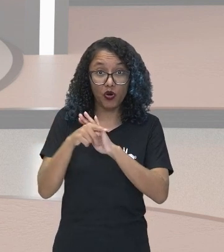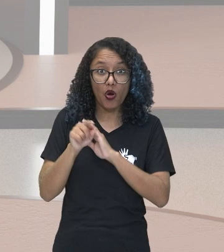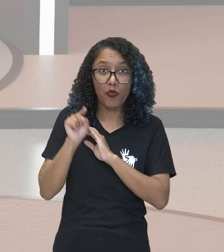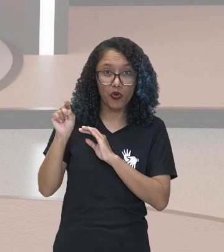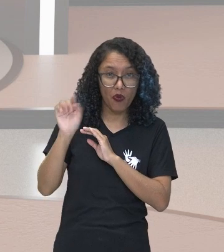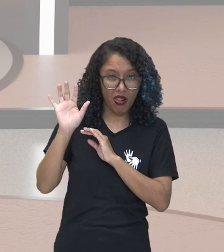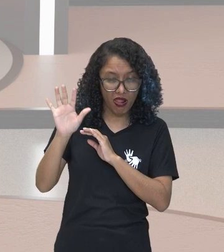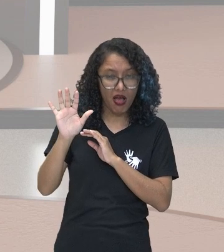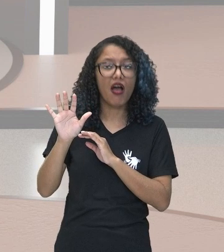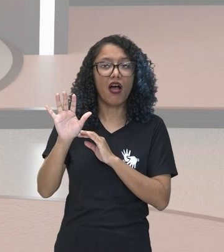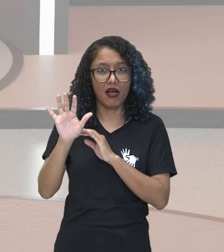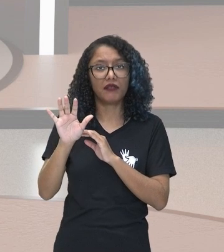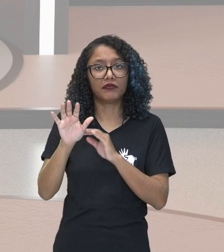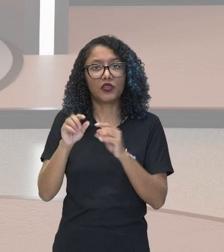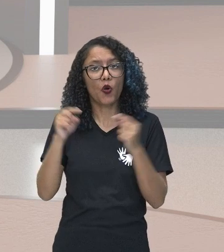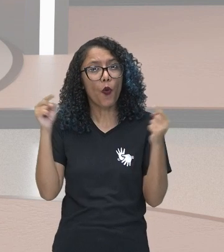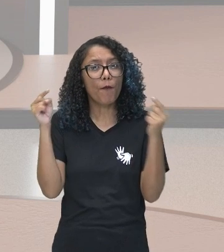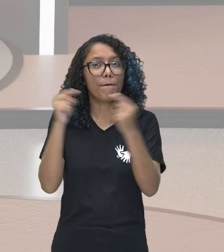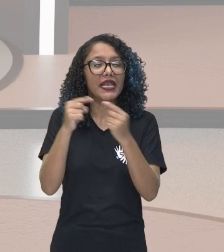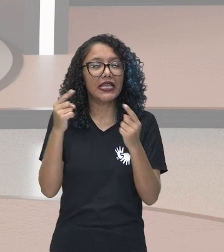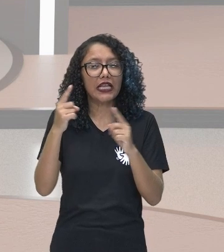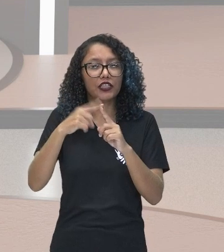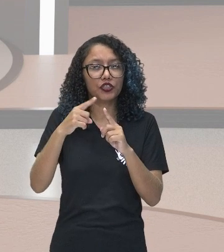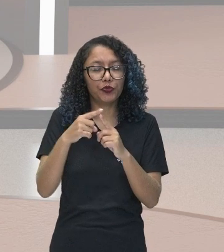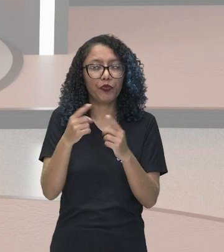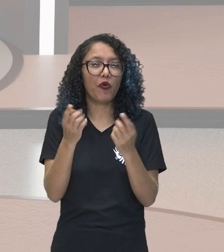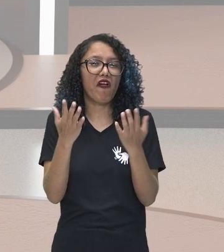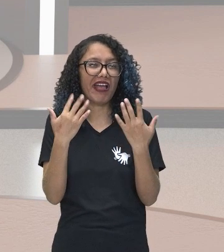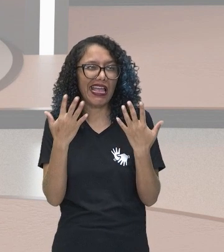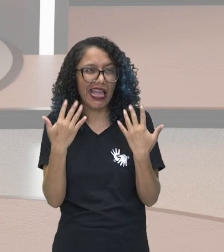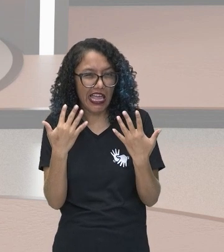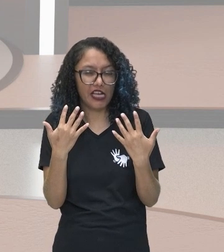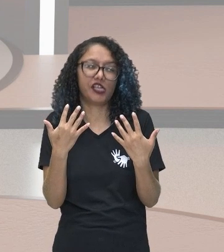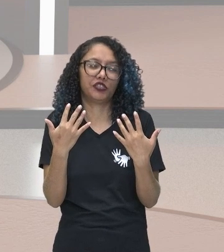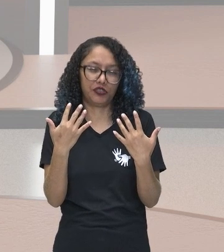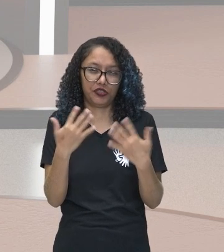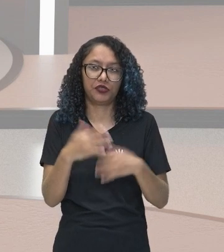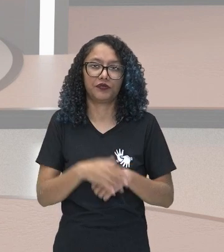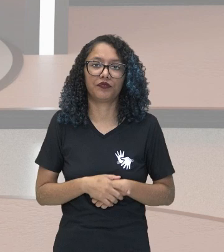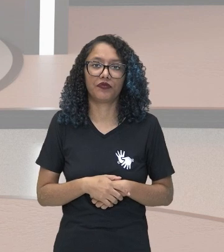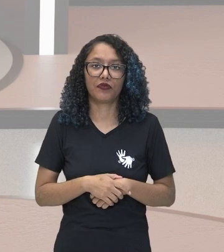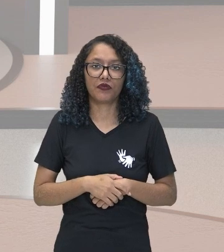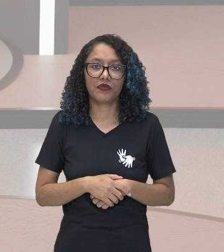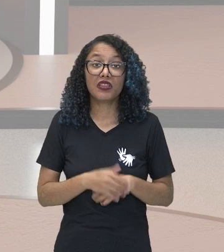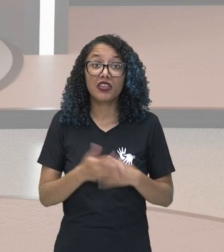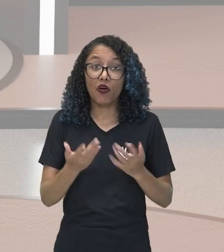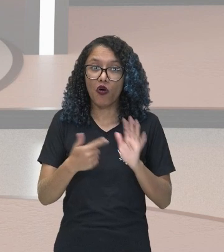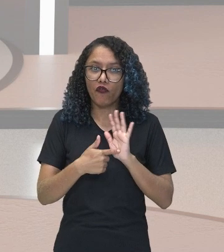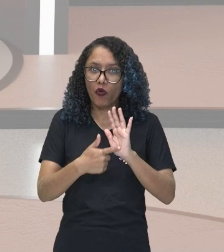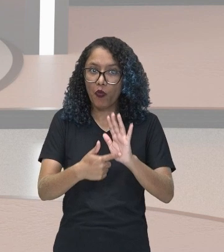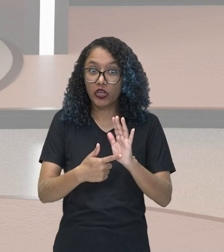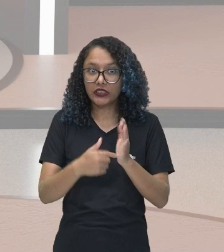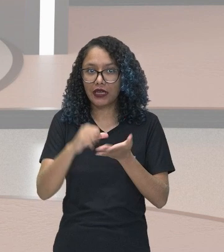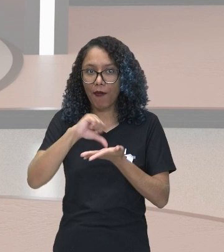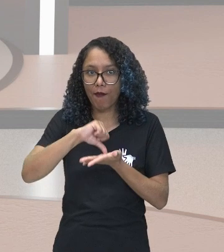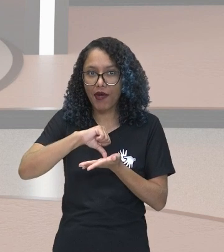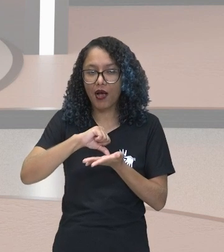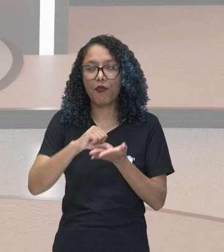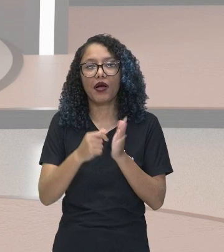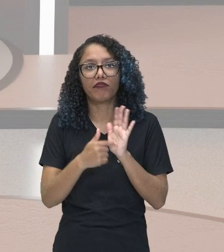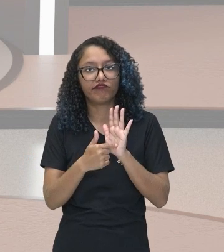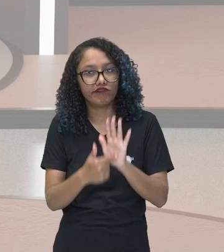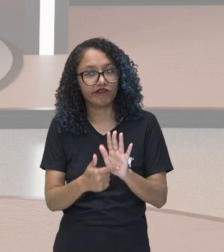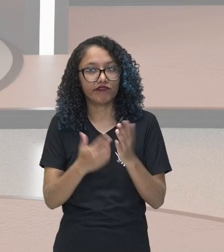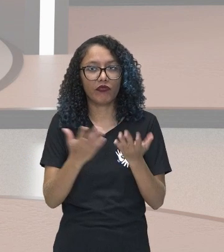se tornem tropicais. Então, através deste mapa, nós podemos observar melhor, como é que vai ocorrer